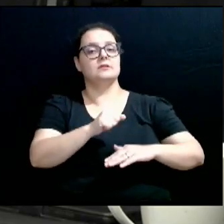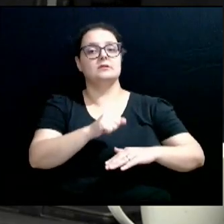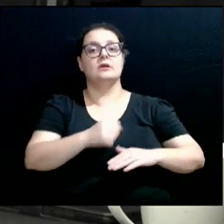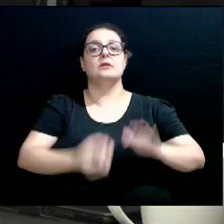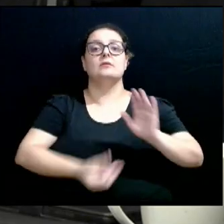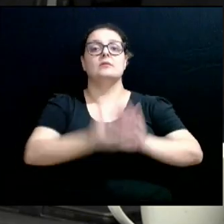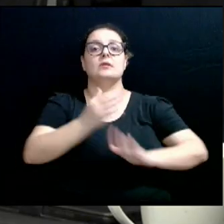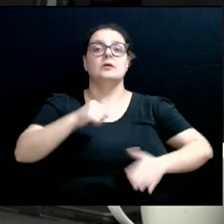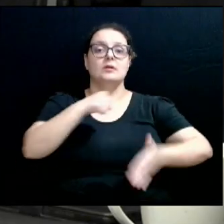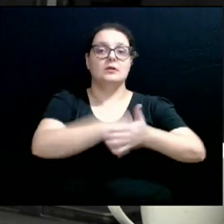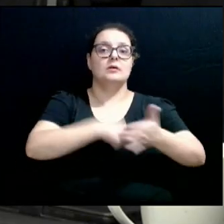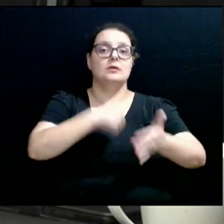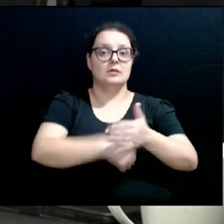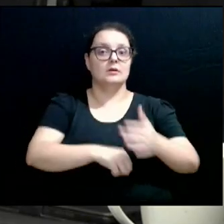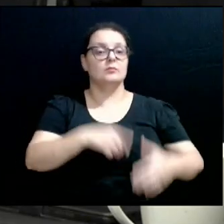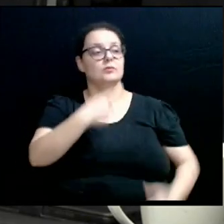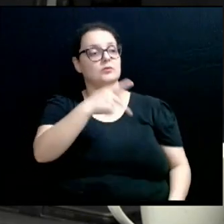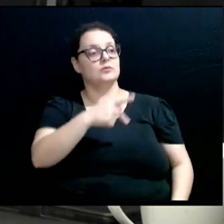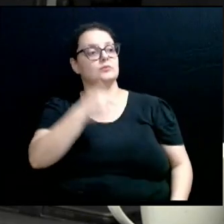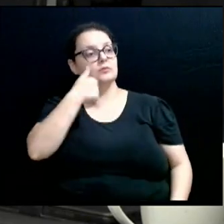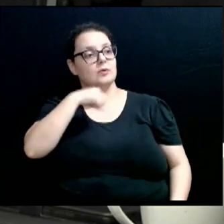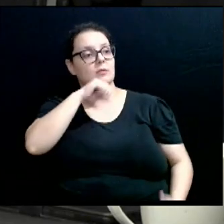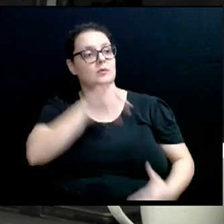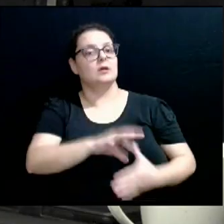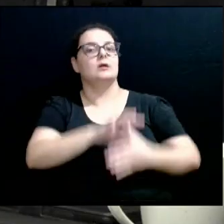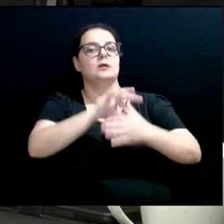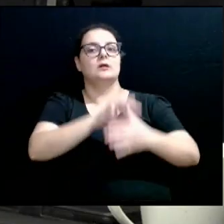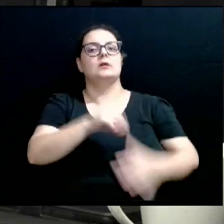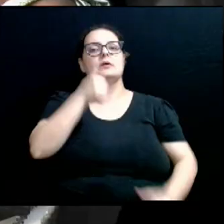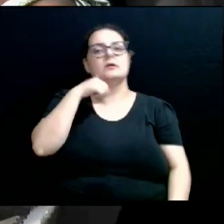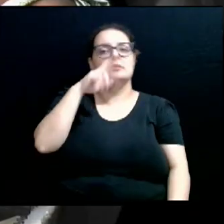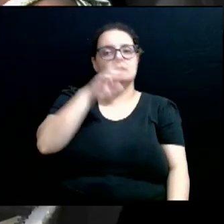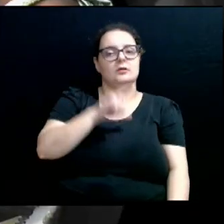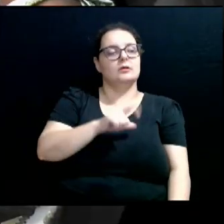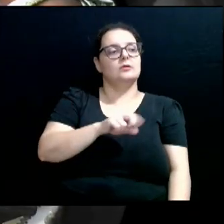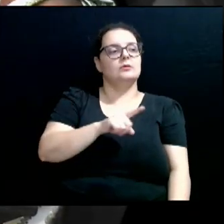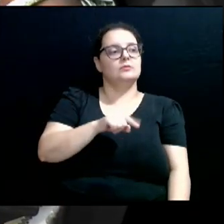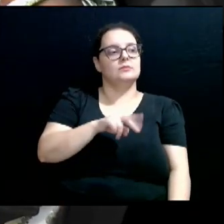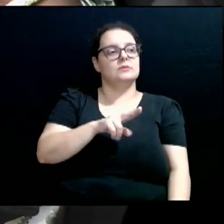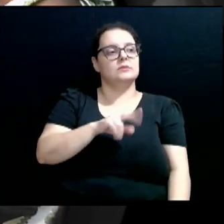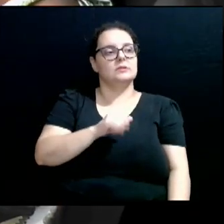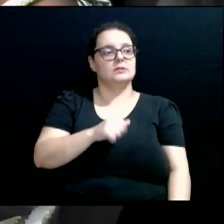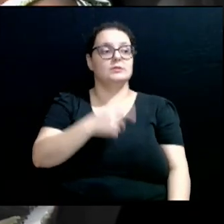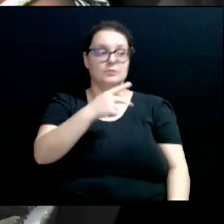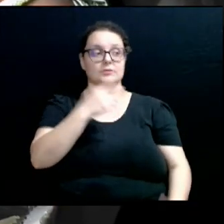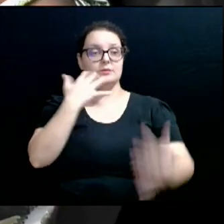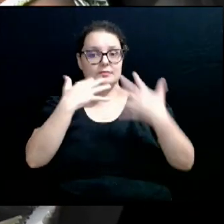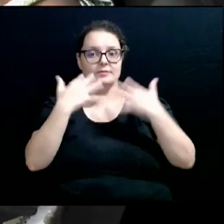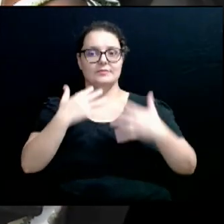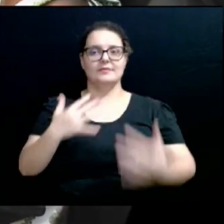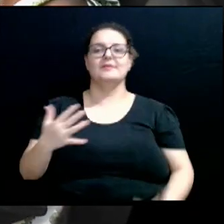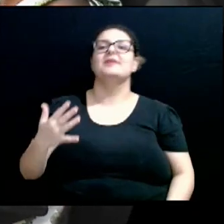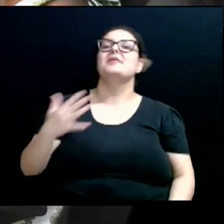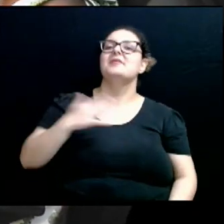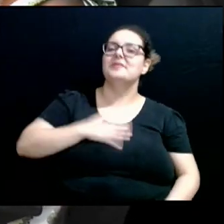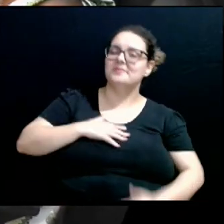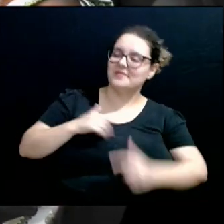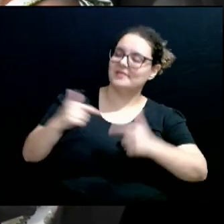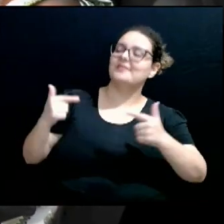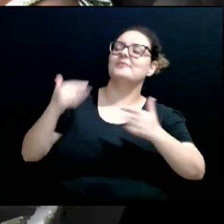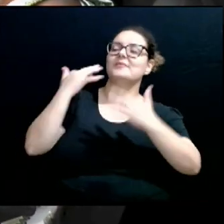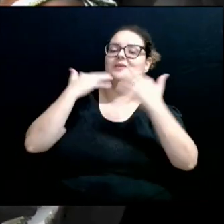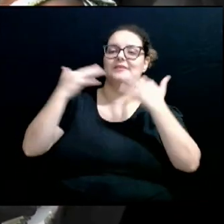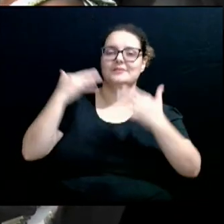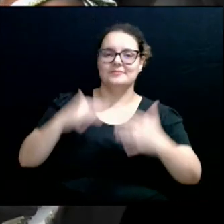mãe, Dona Luzia Pereira, uma das suas grandes inspirações. A minha grande inspiração. Cria da escola